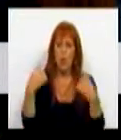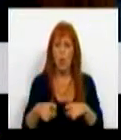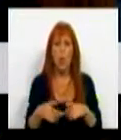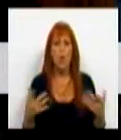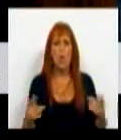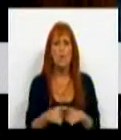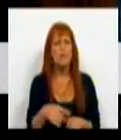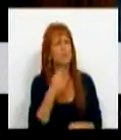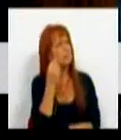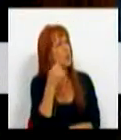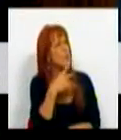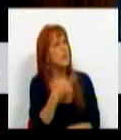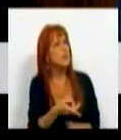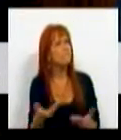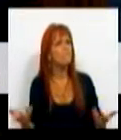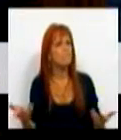uma, como é que se diz,